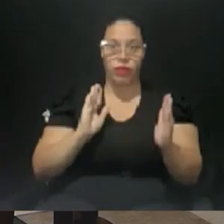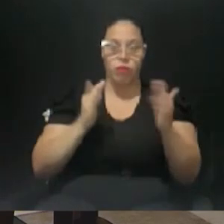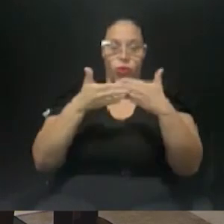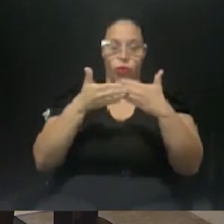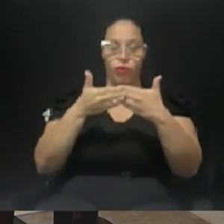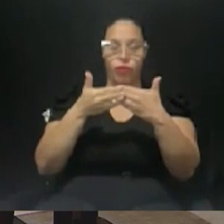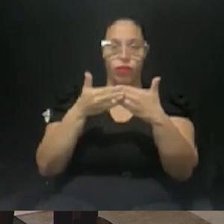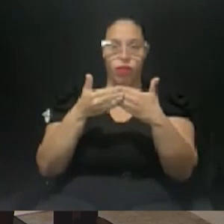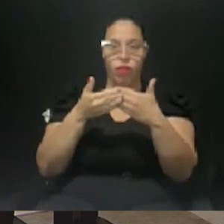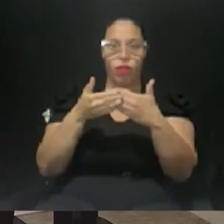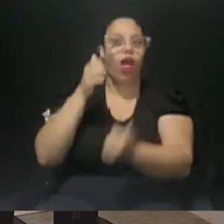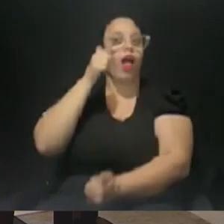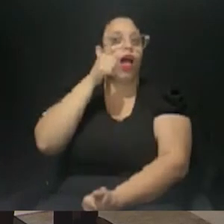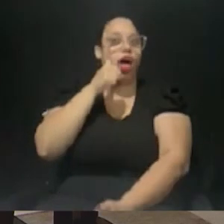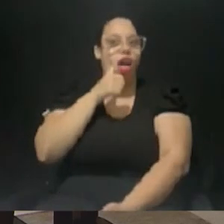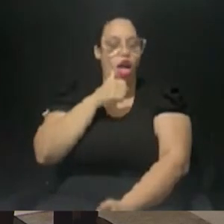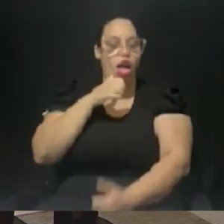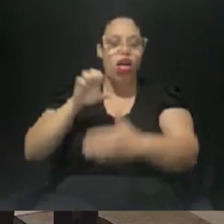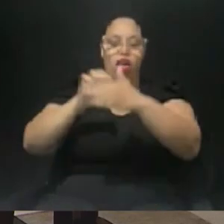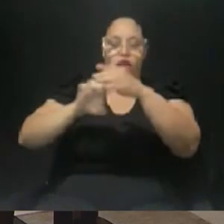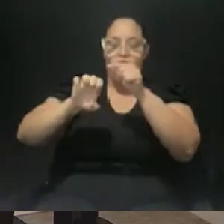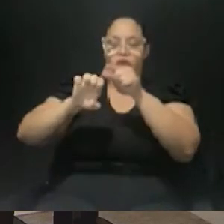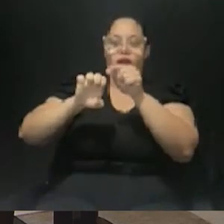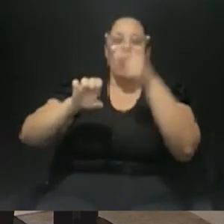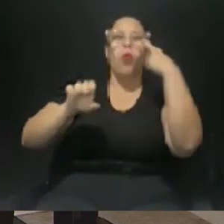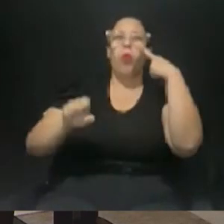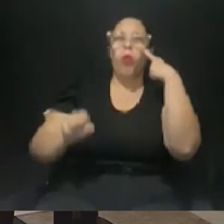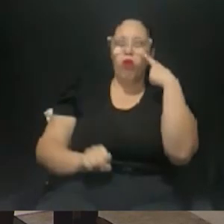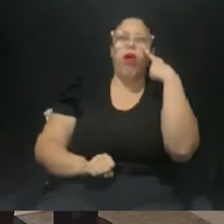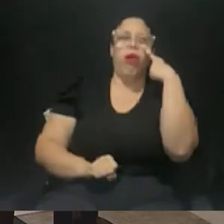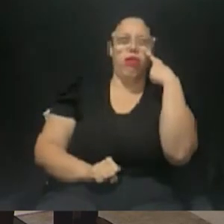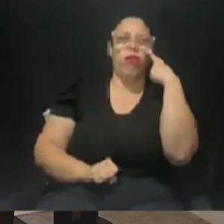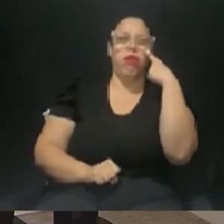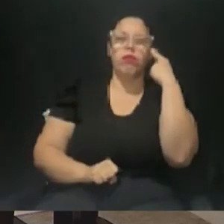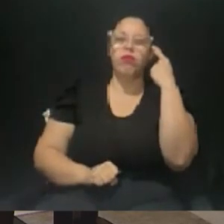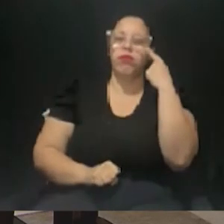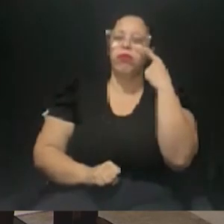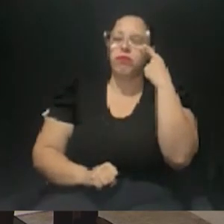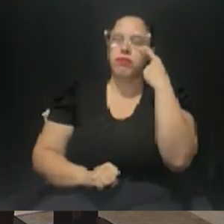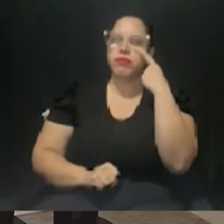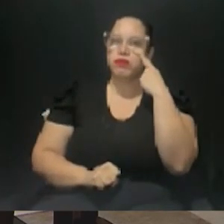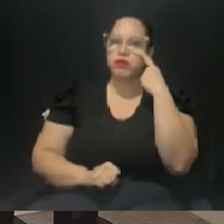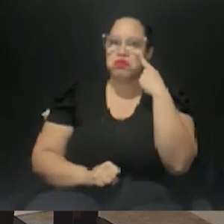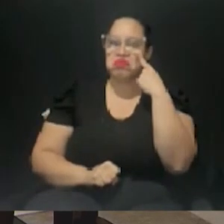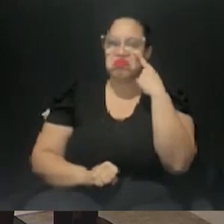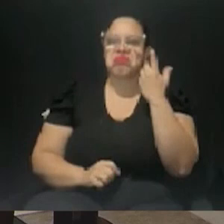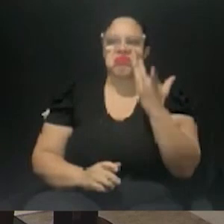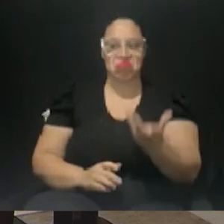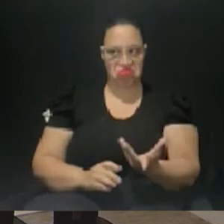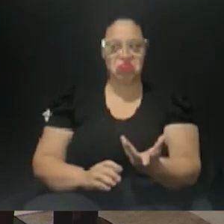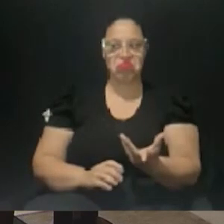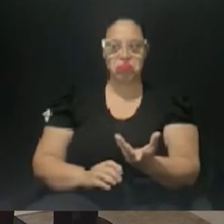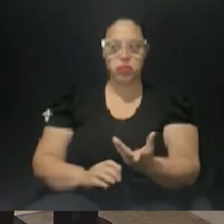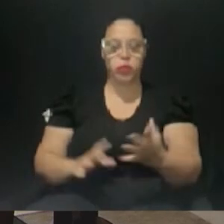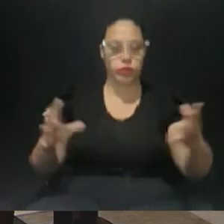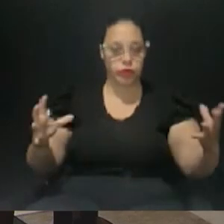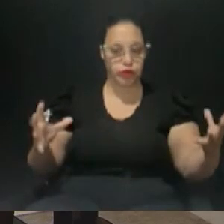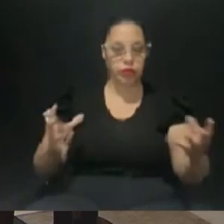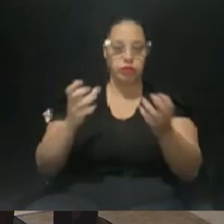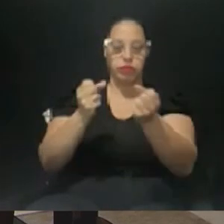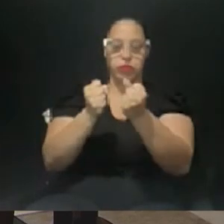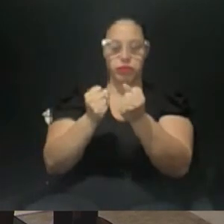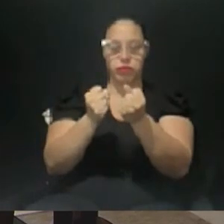empreendedora, visionária, né, ousada, adquiriu o comércio que